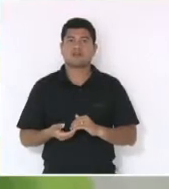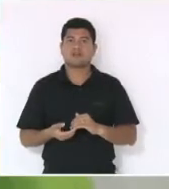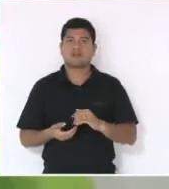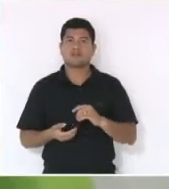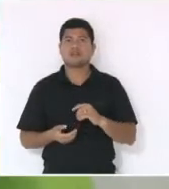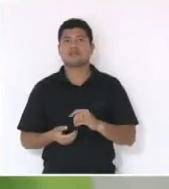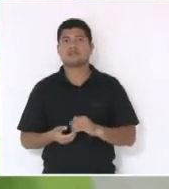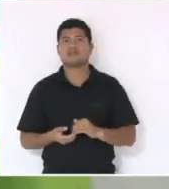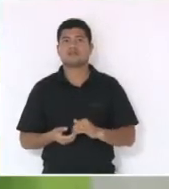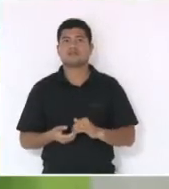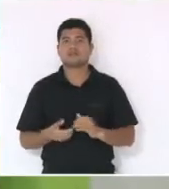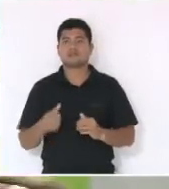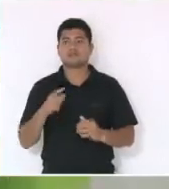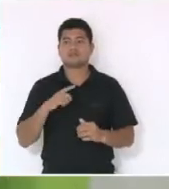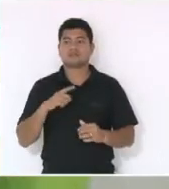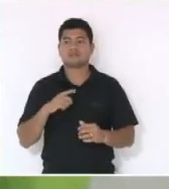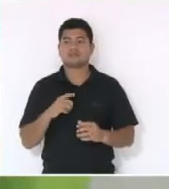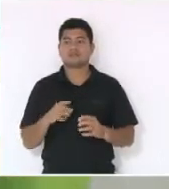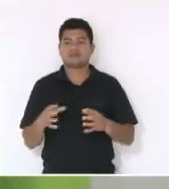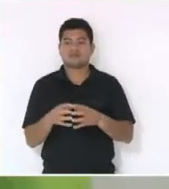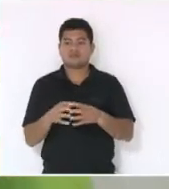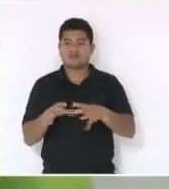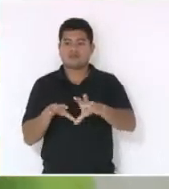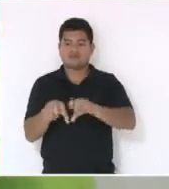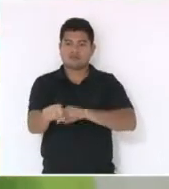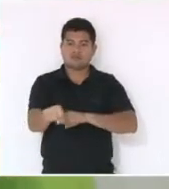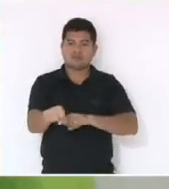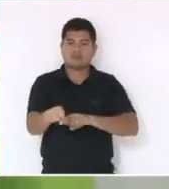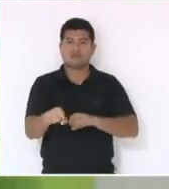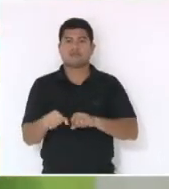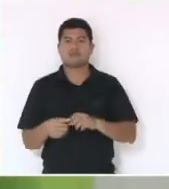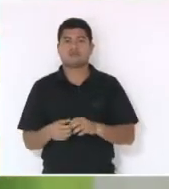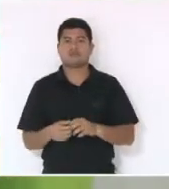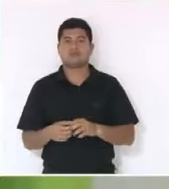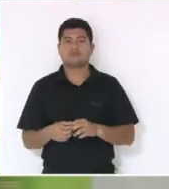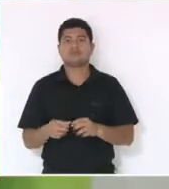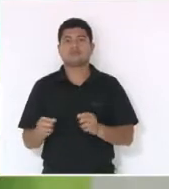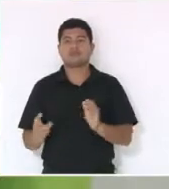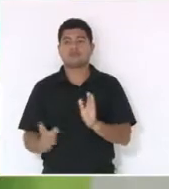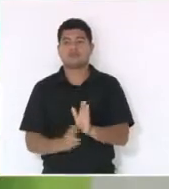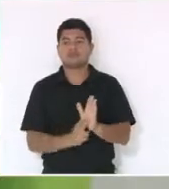grupo em formação e também houve a nomeação